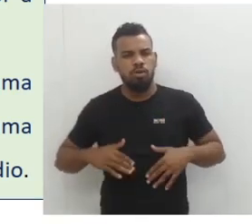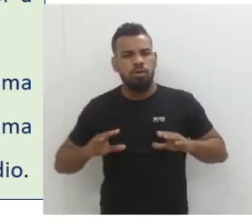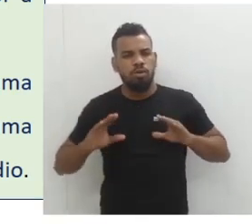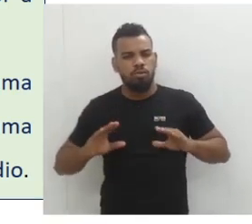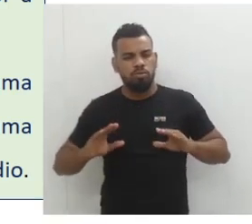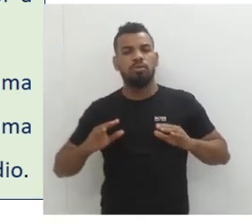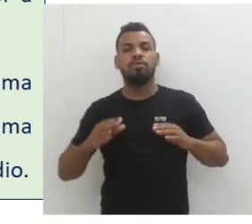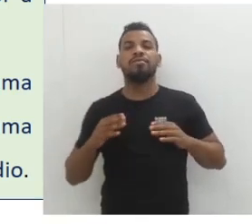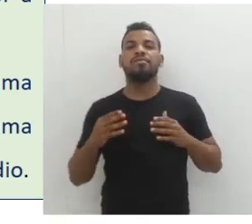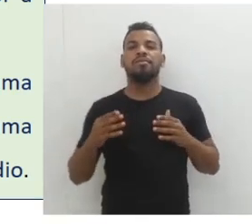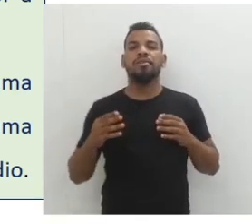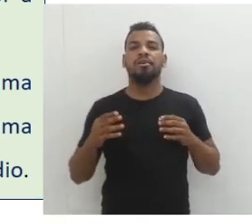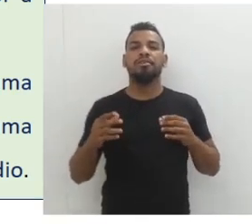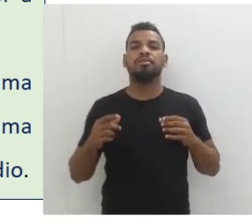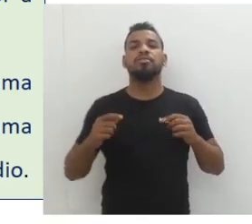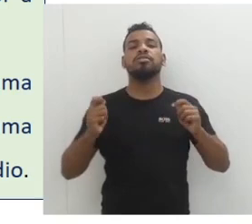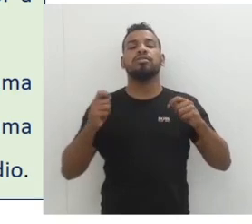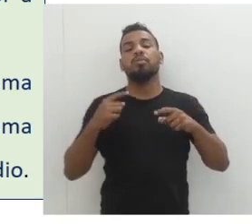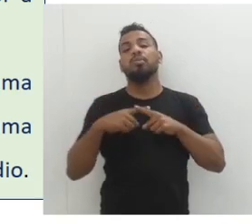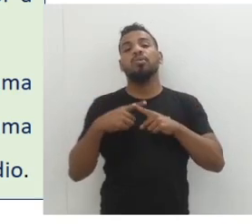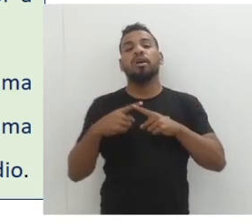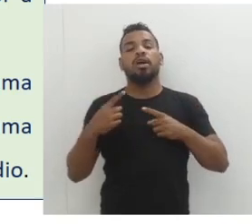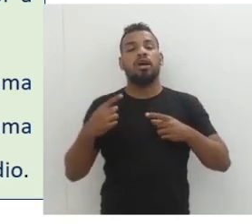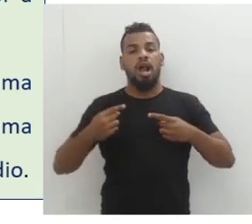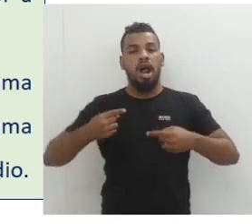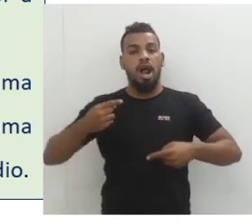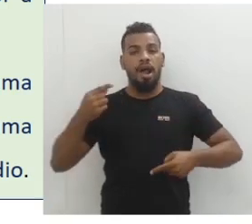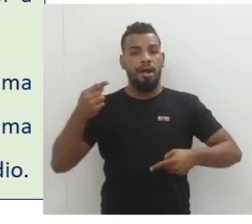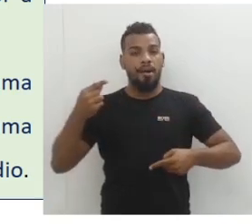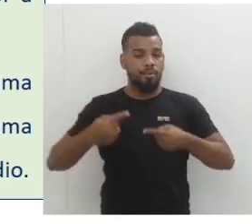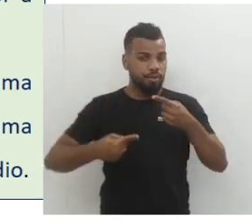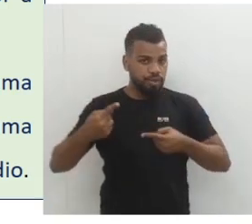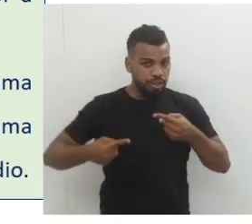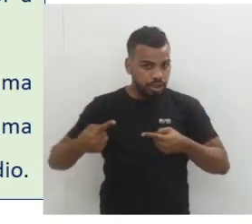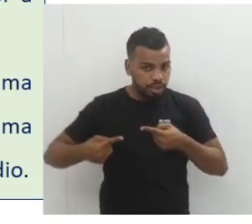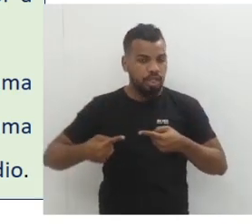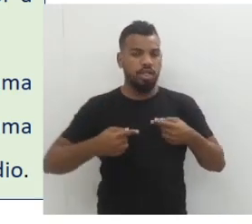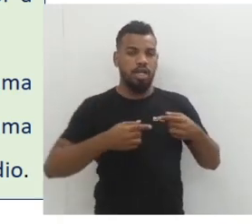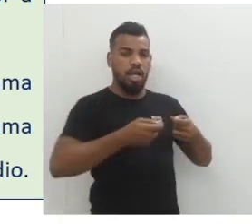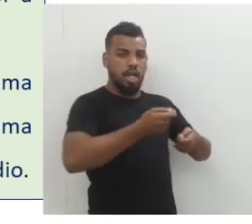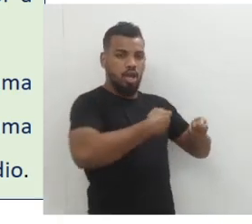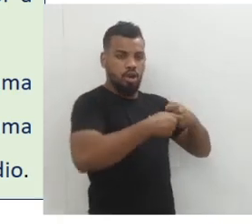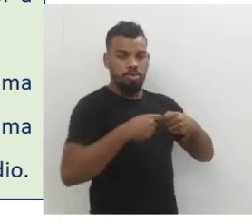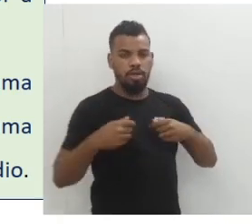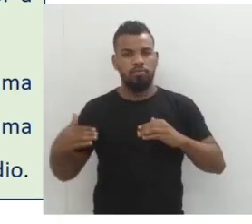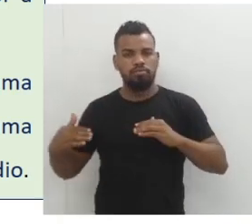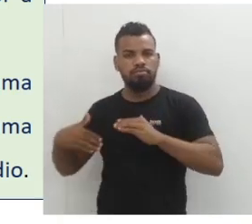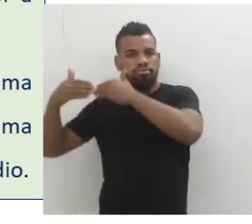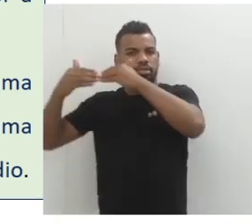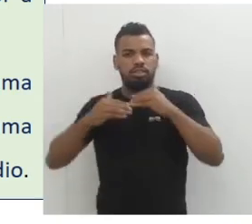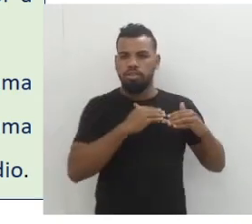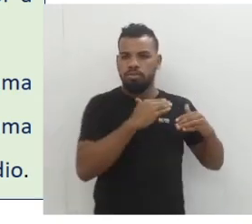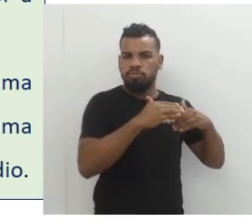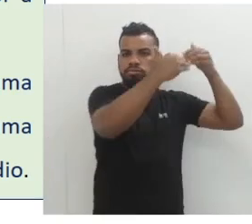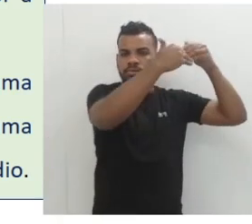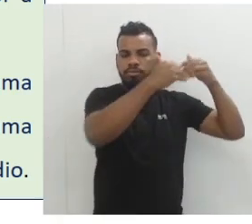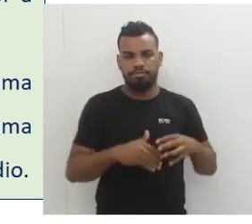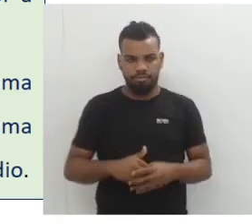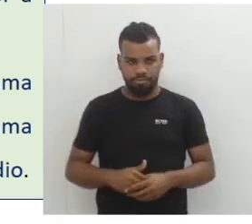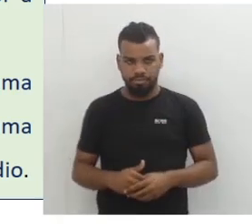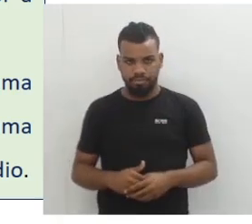que pudesse a política, né, e a economia avançar. Então,